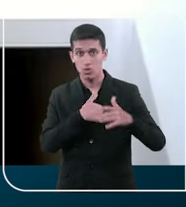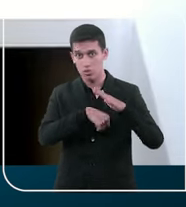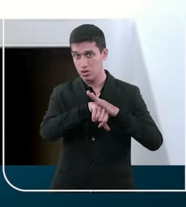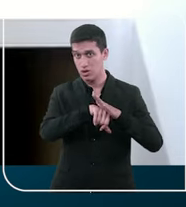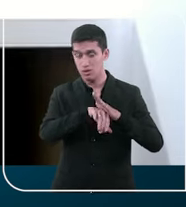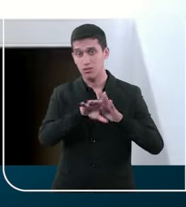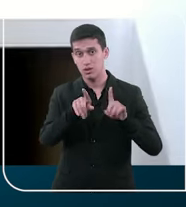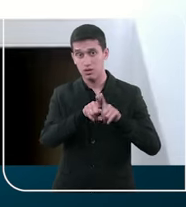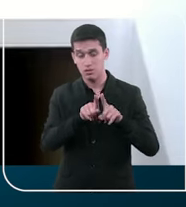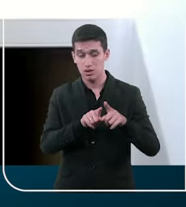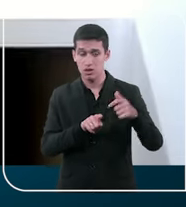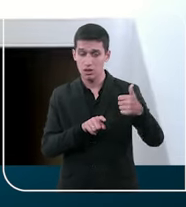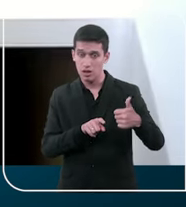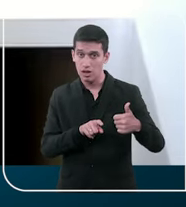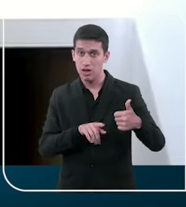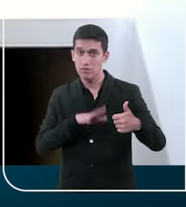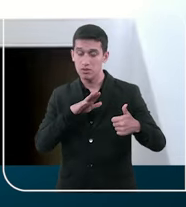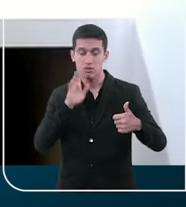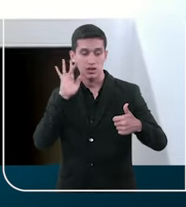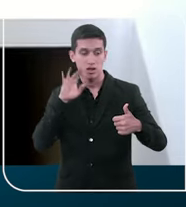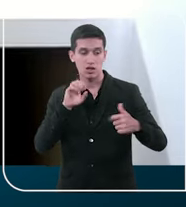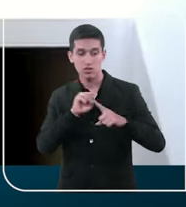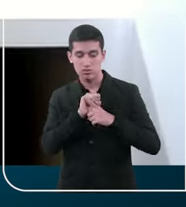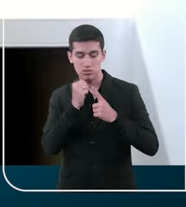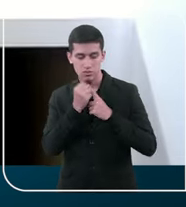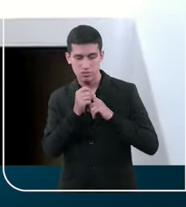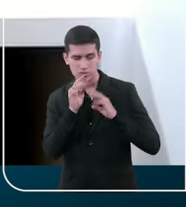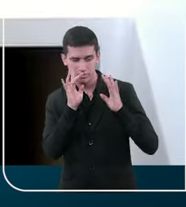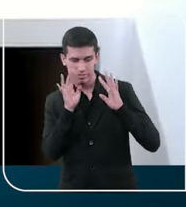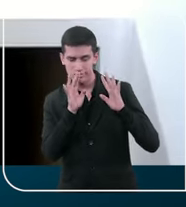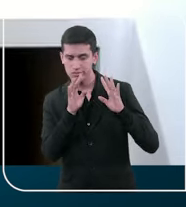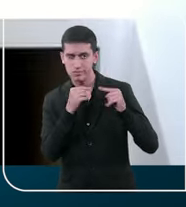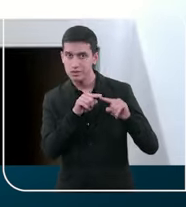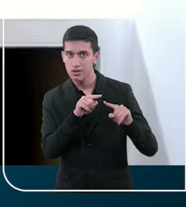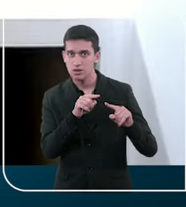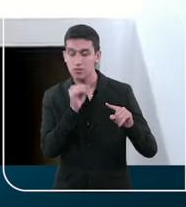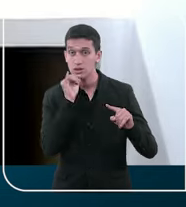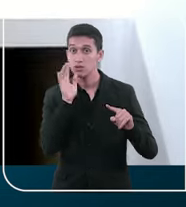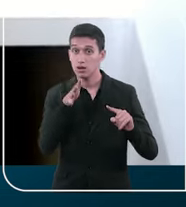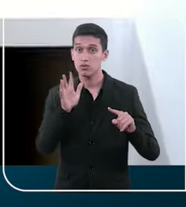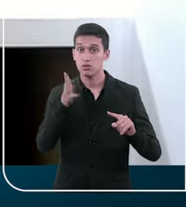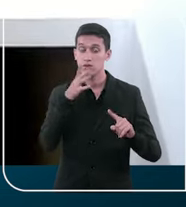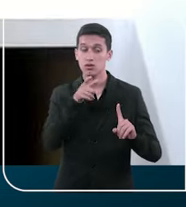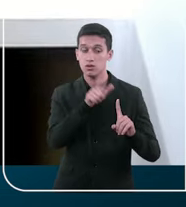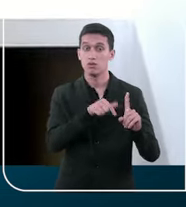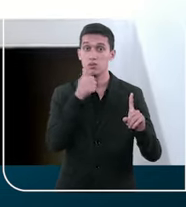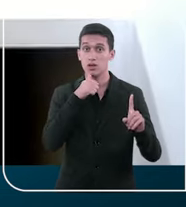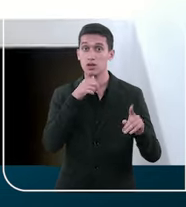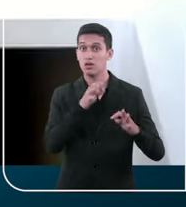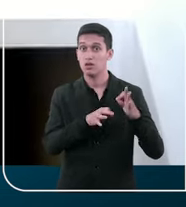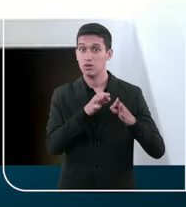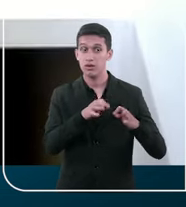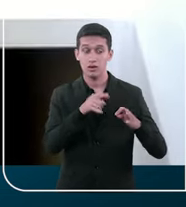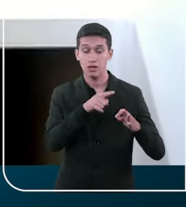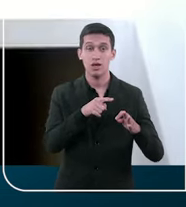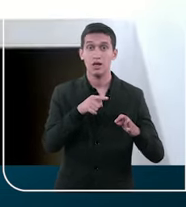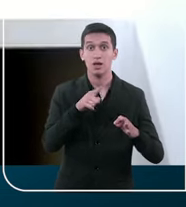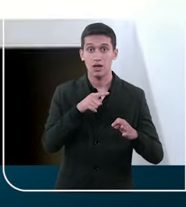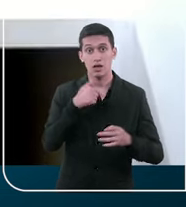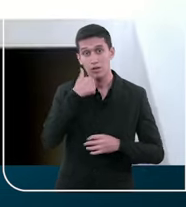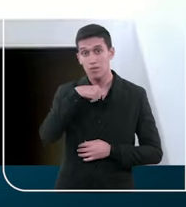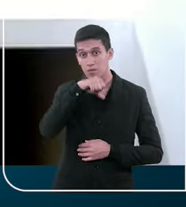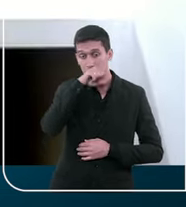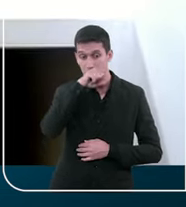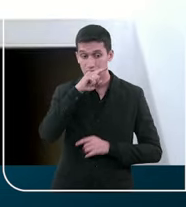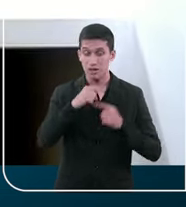crime que aconteceu, mas no papel que era esperado dela na sociedade. Então, se nós tivermos, por exemplo, uma mulher sendo julgada e ela falhou no papel